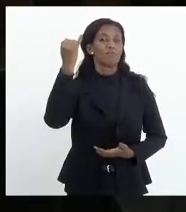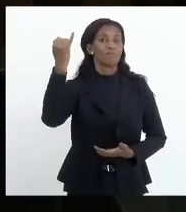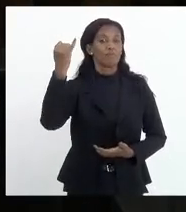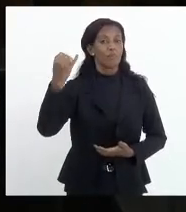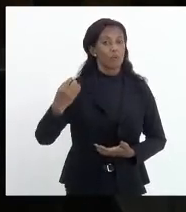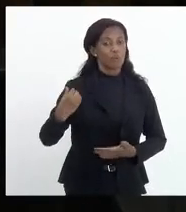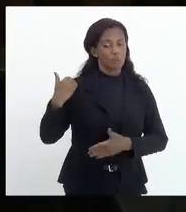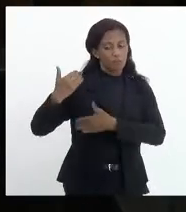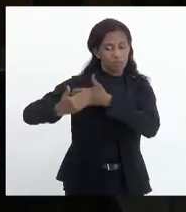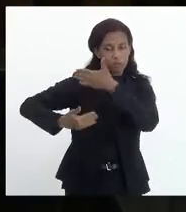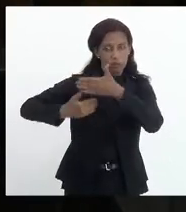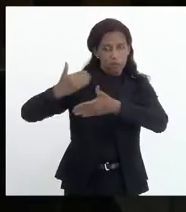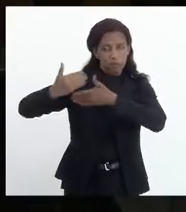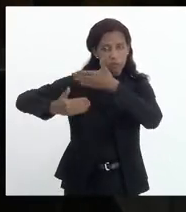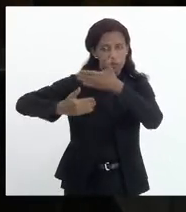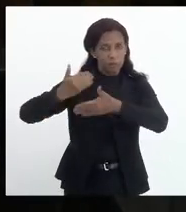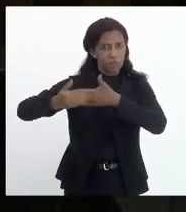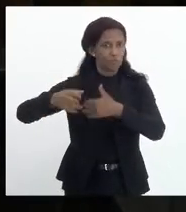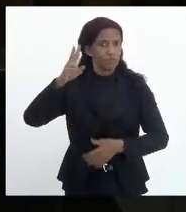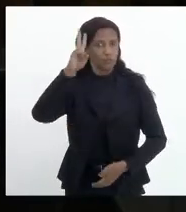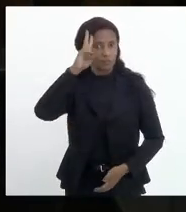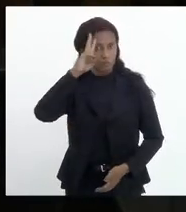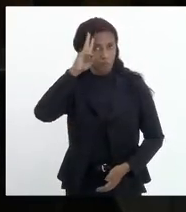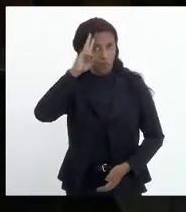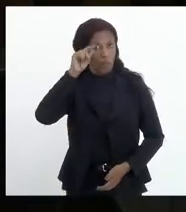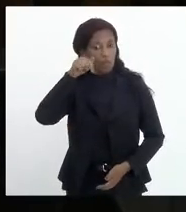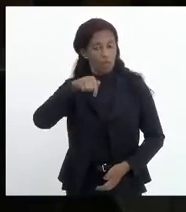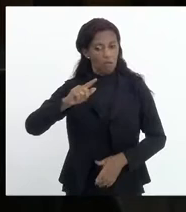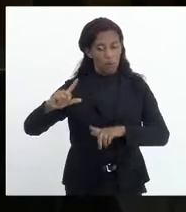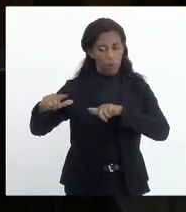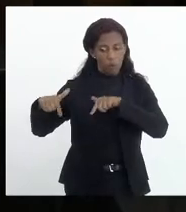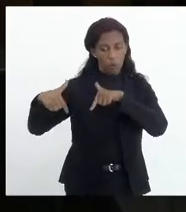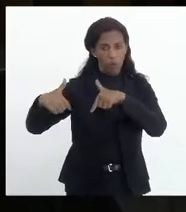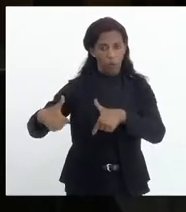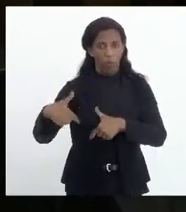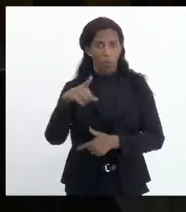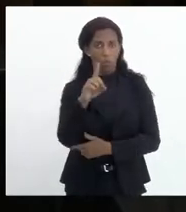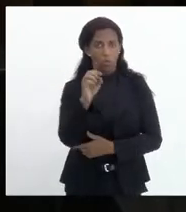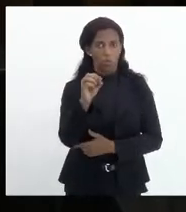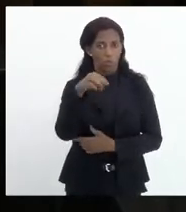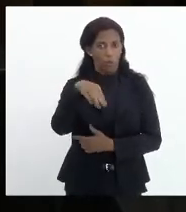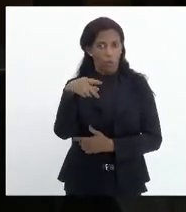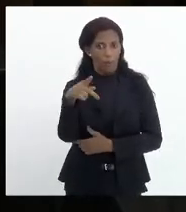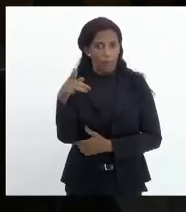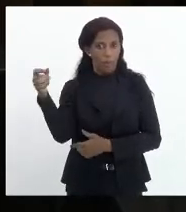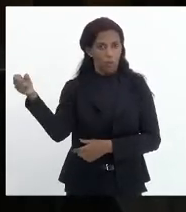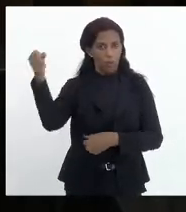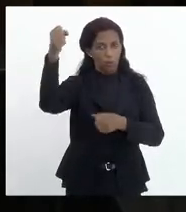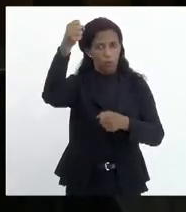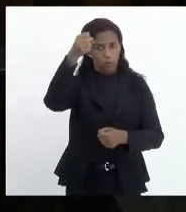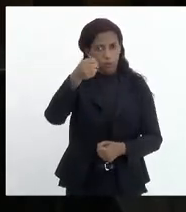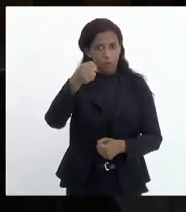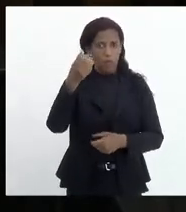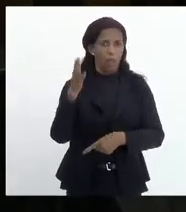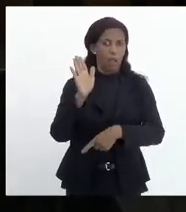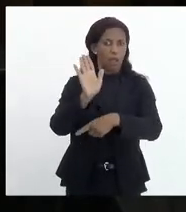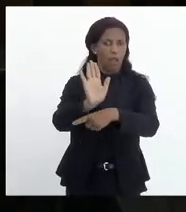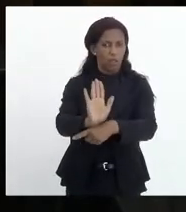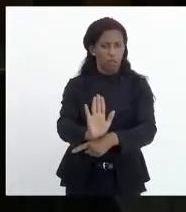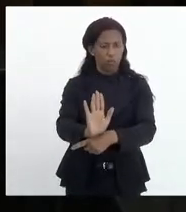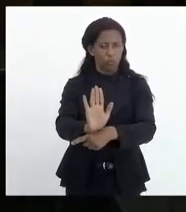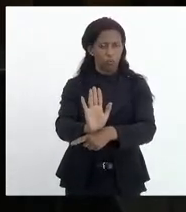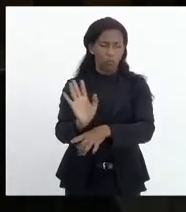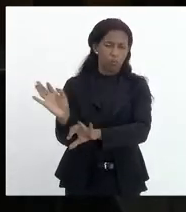histórico porque foi a partir deste ato de Dom Pedro primeiro que ajudou